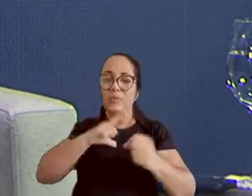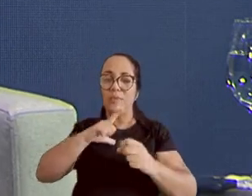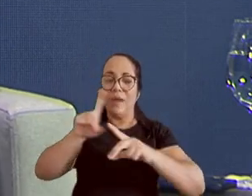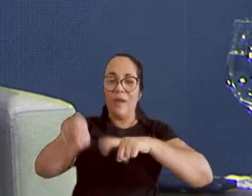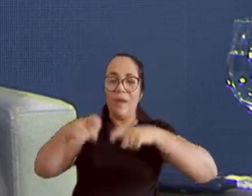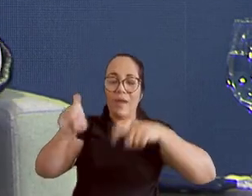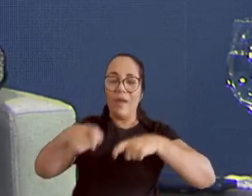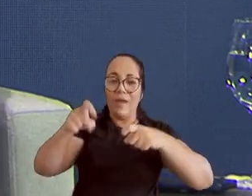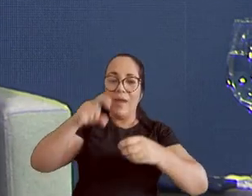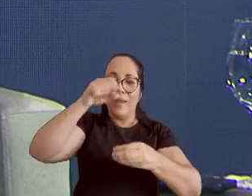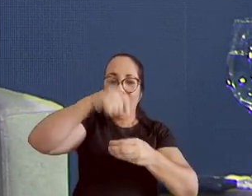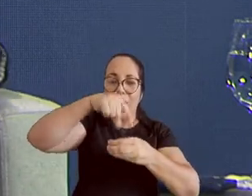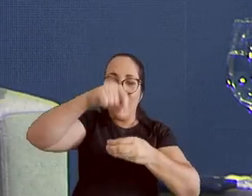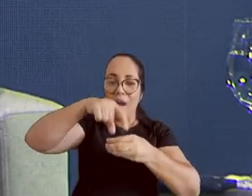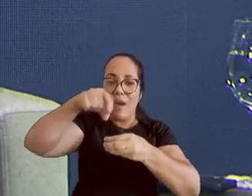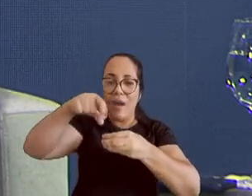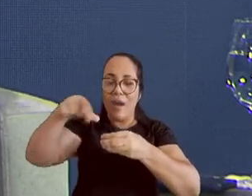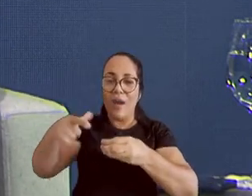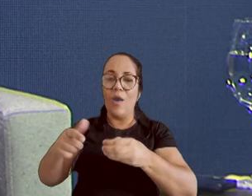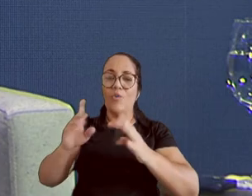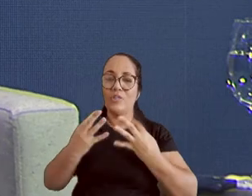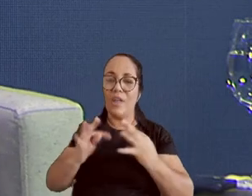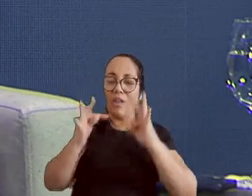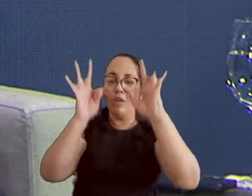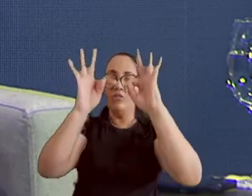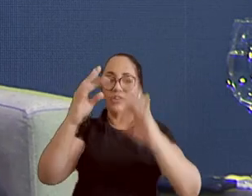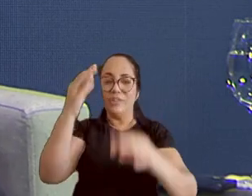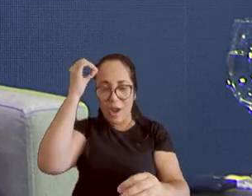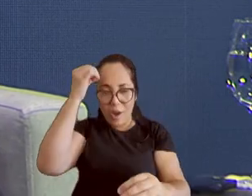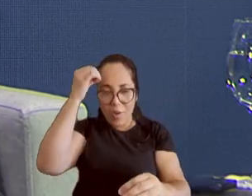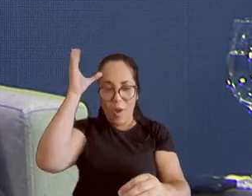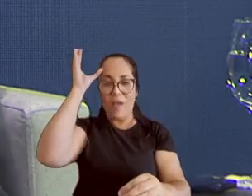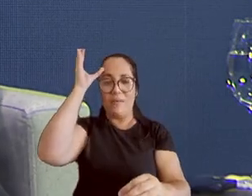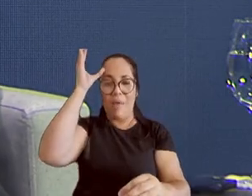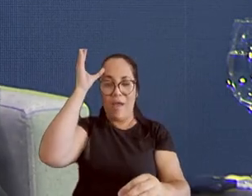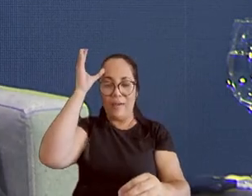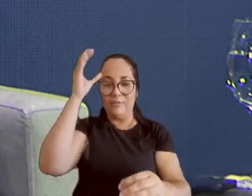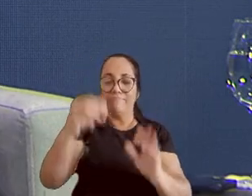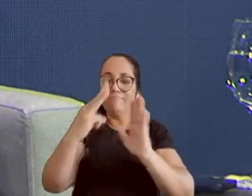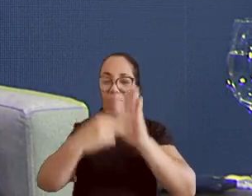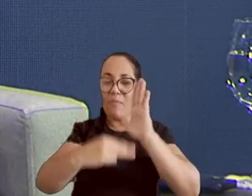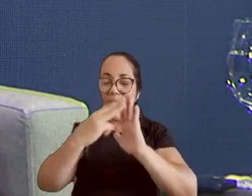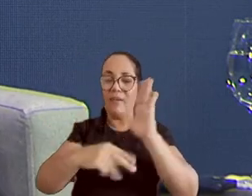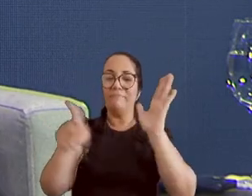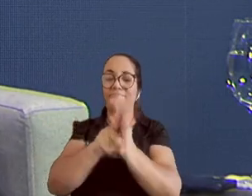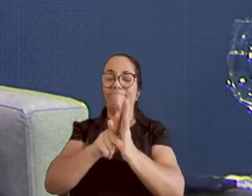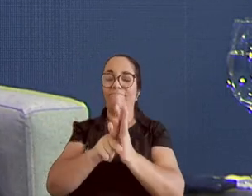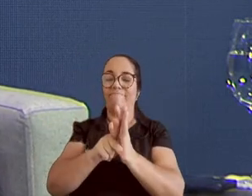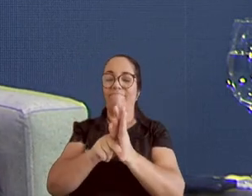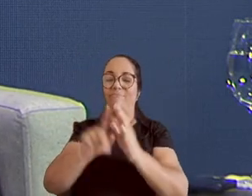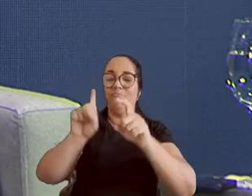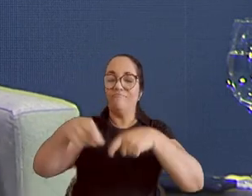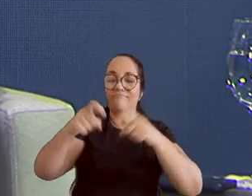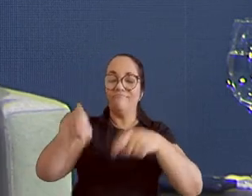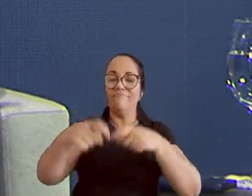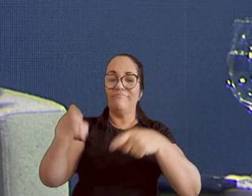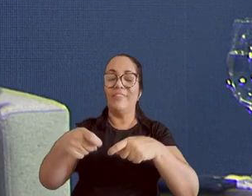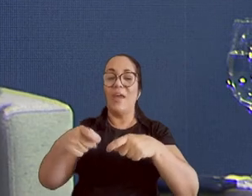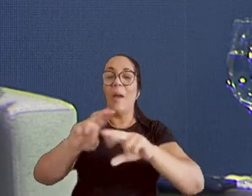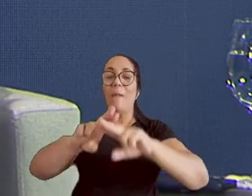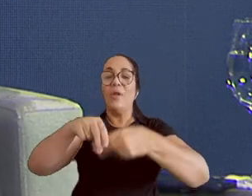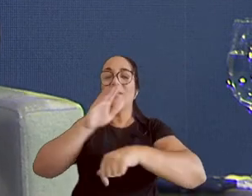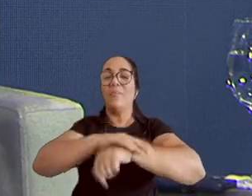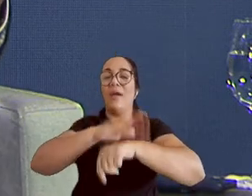em si mas tecnologia conhecimento No método plantio e tudo mais então acho que a gente tá num momento em que o Brasil pode se beneficiar